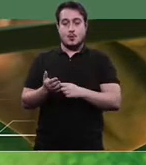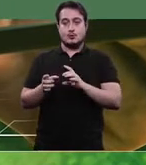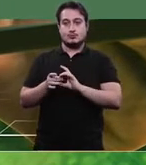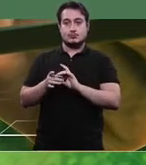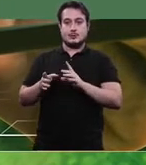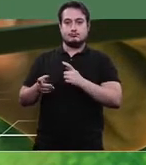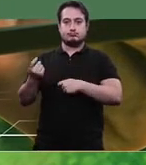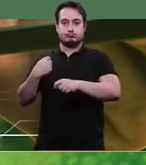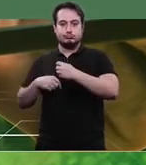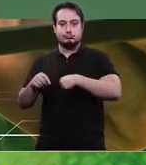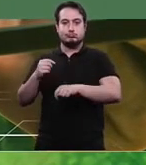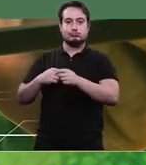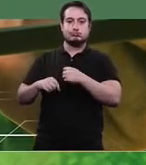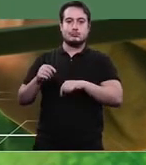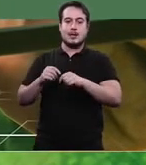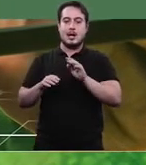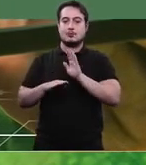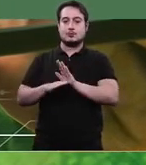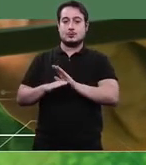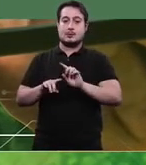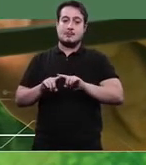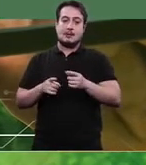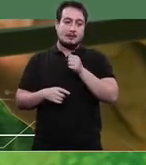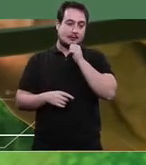capacidade de inserção nesse mercado,